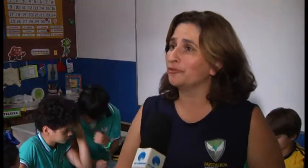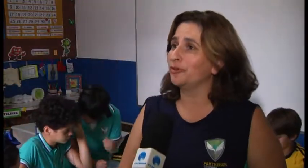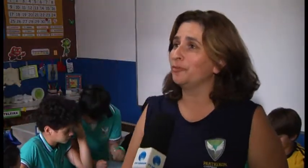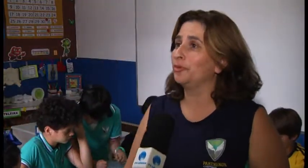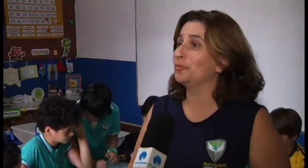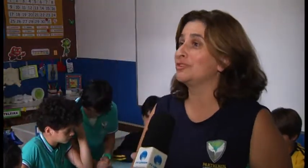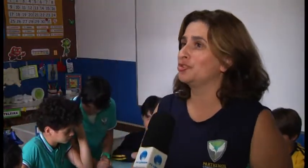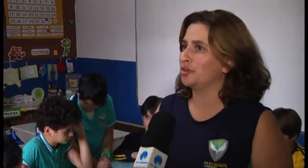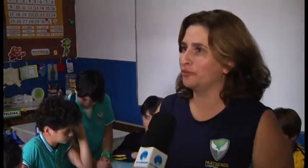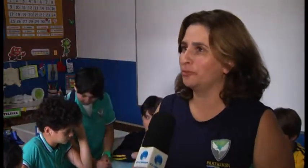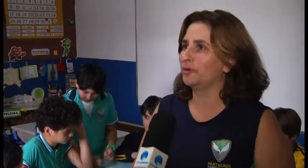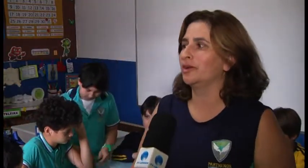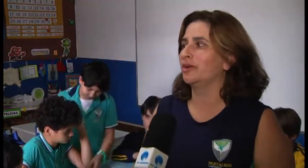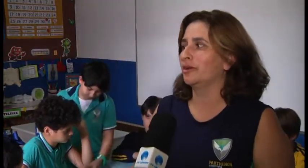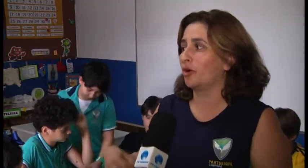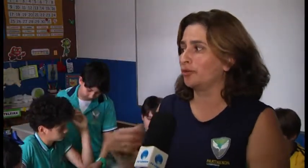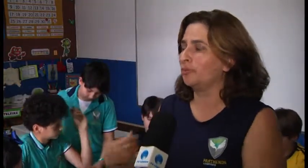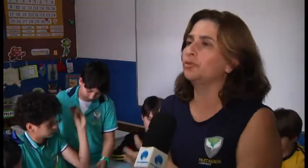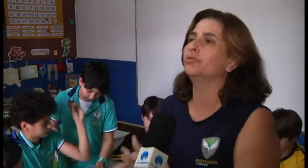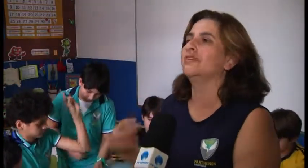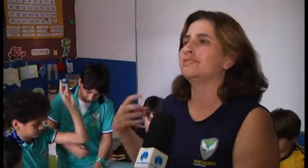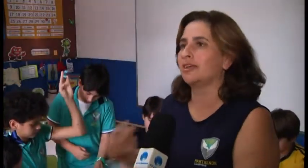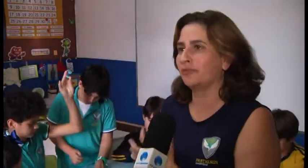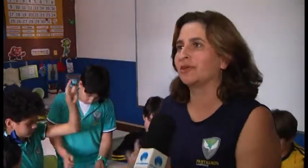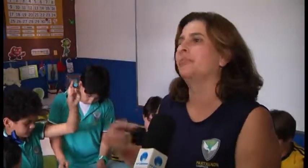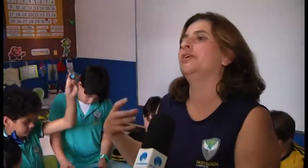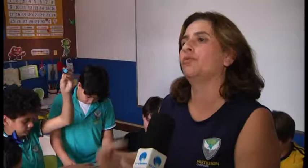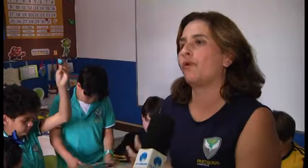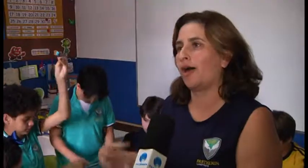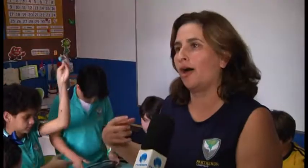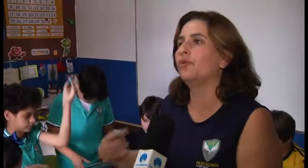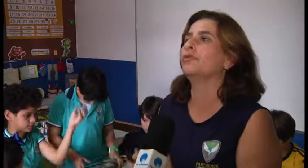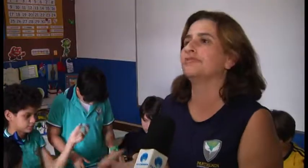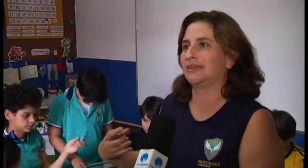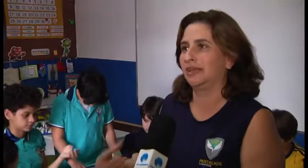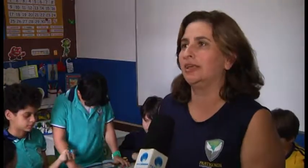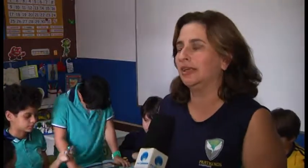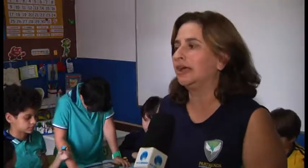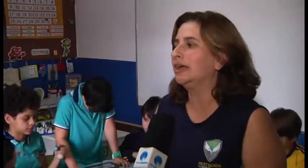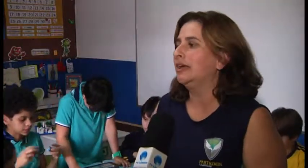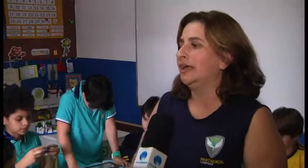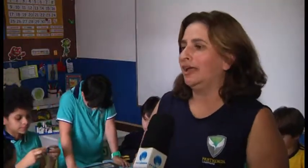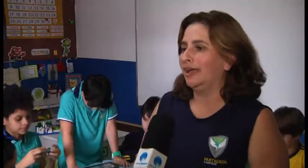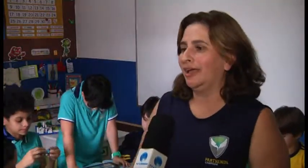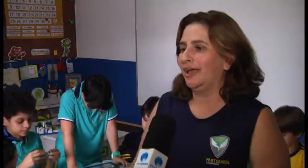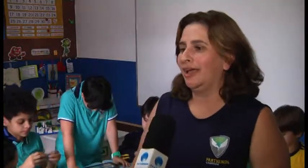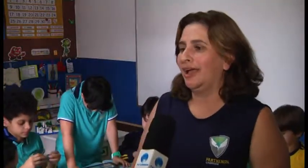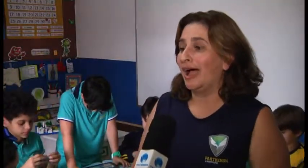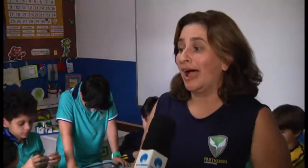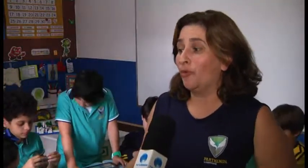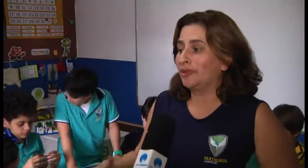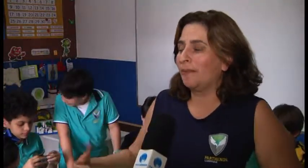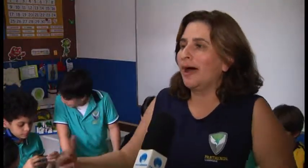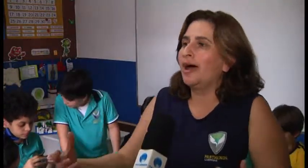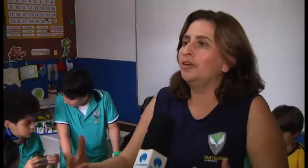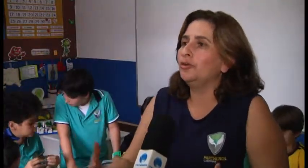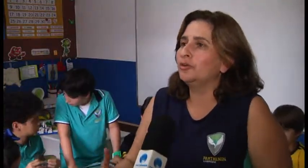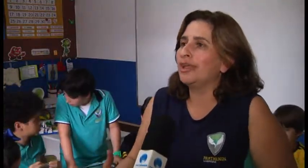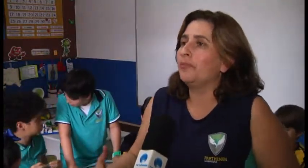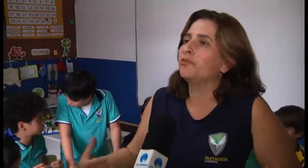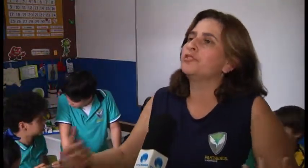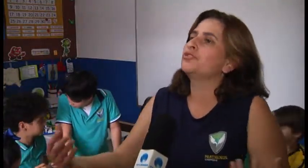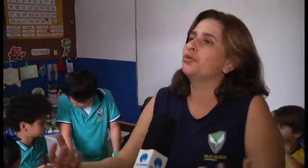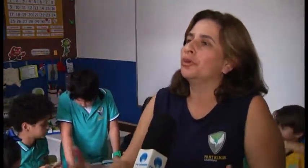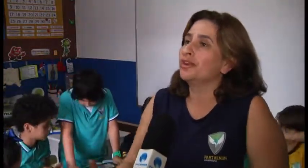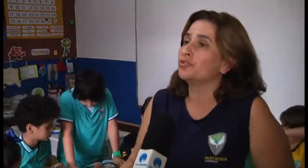Eu acho que foi muito positivo, porque o tempo todo eles têm que ficar trabalhando com cálculos aqui, né? O trabalho